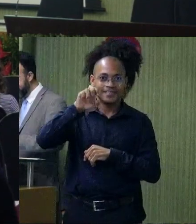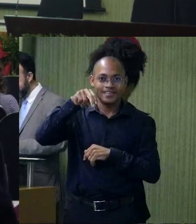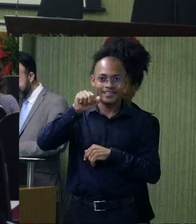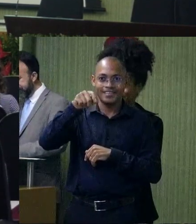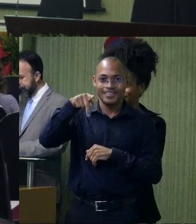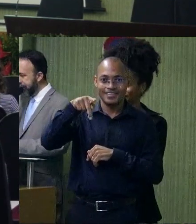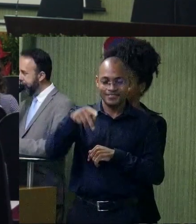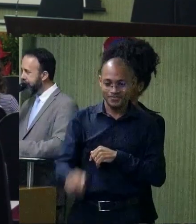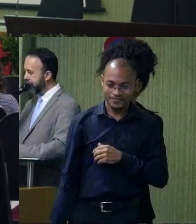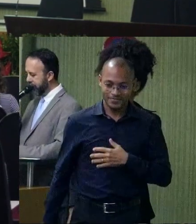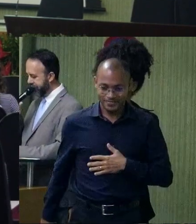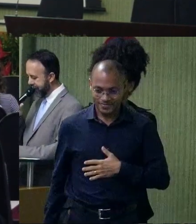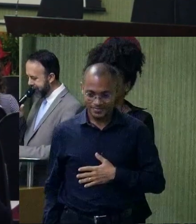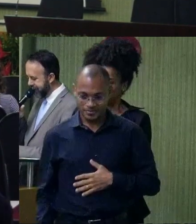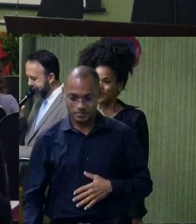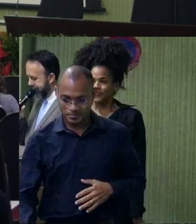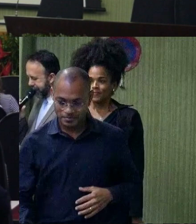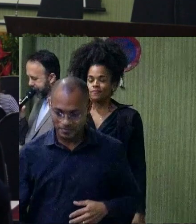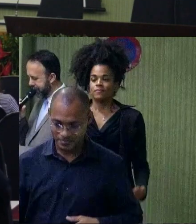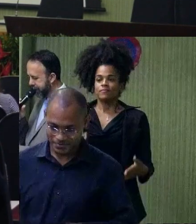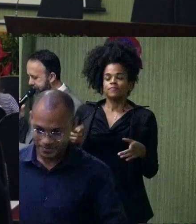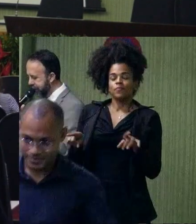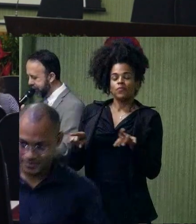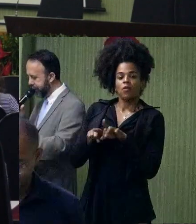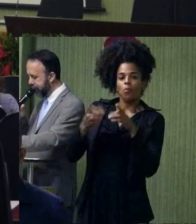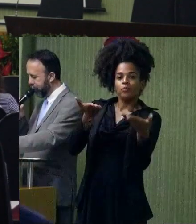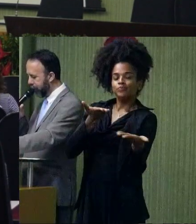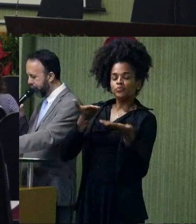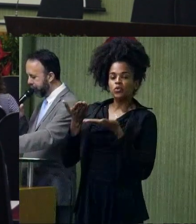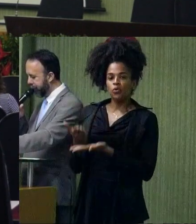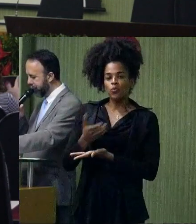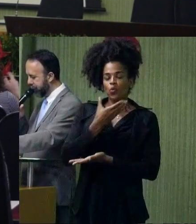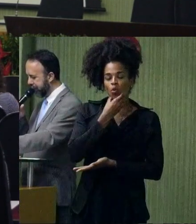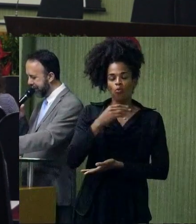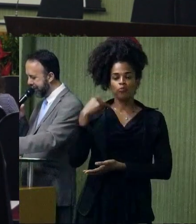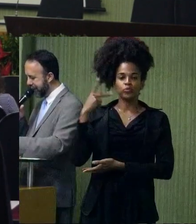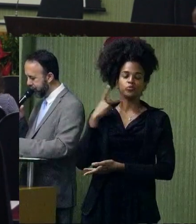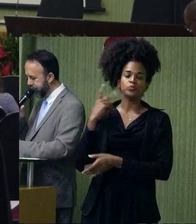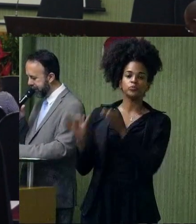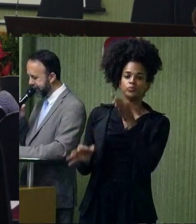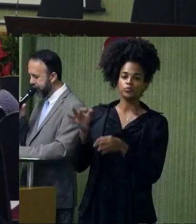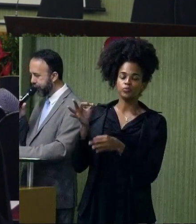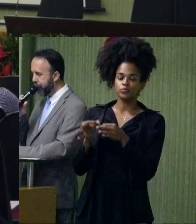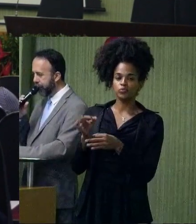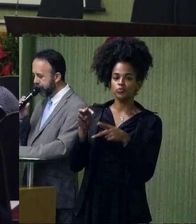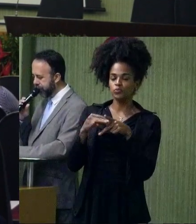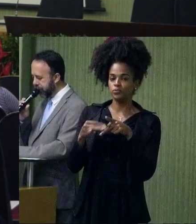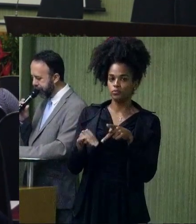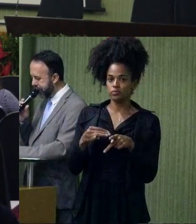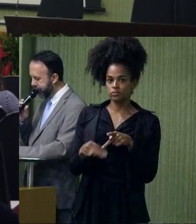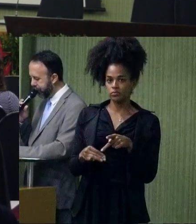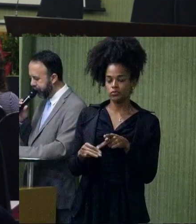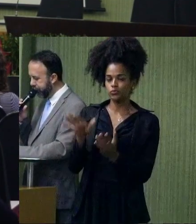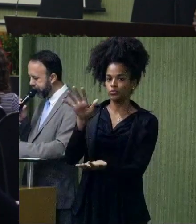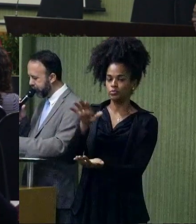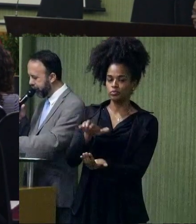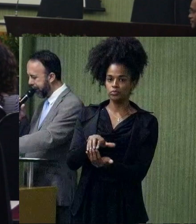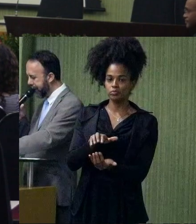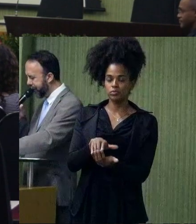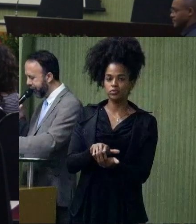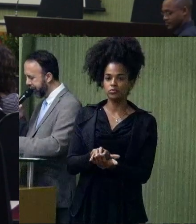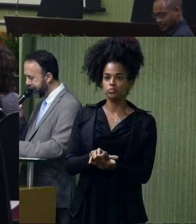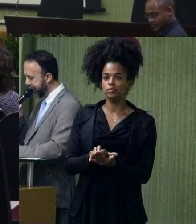enap convida-se também o Excelentíssimo Senhor promotor de justiça do Ministério Público de Pernambuco e